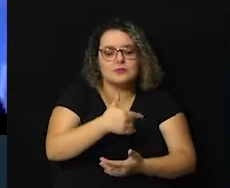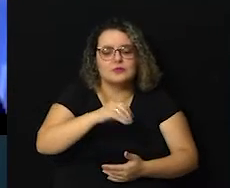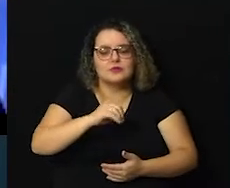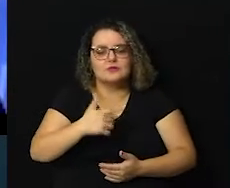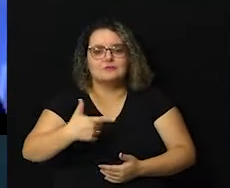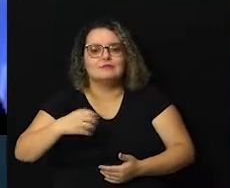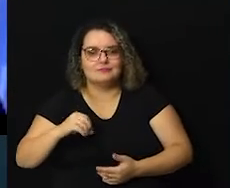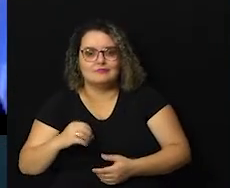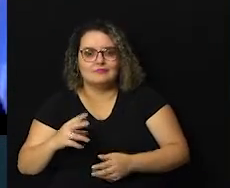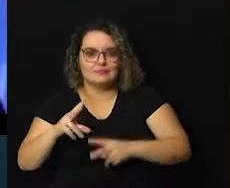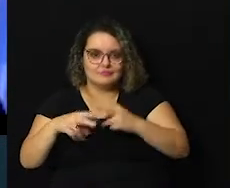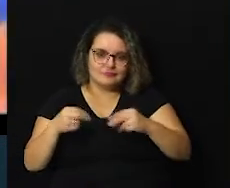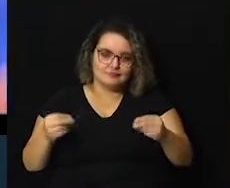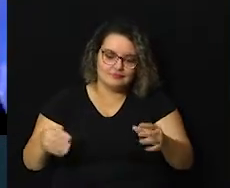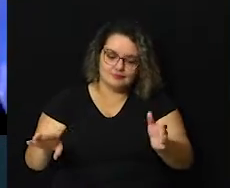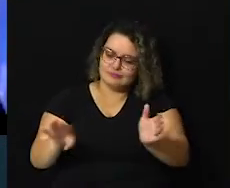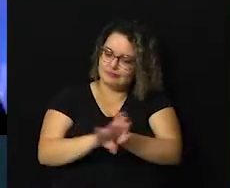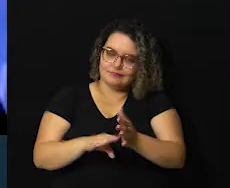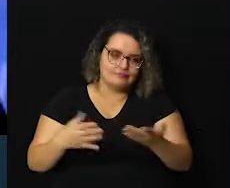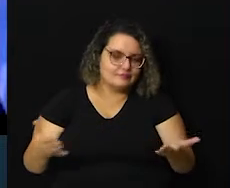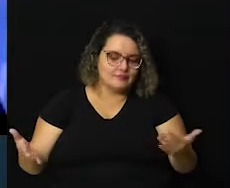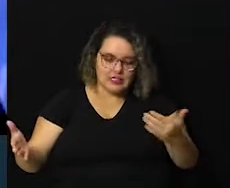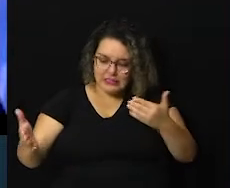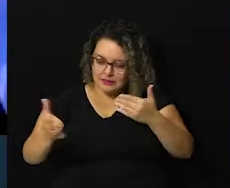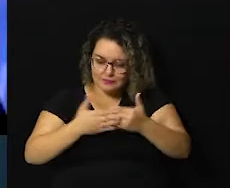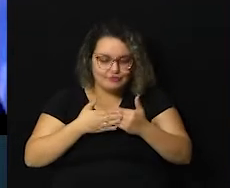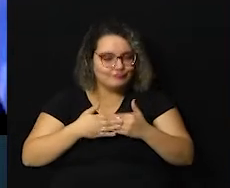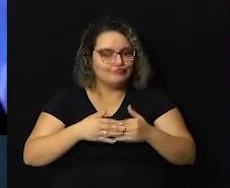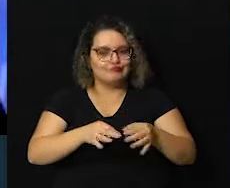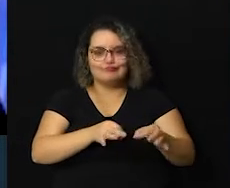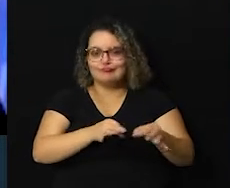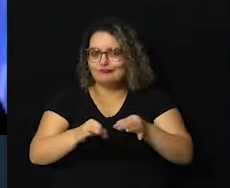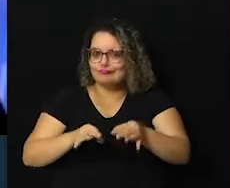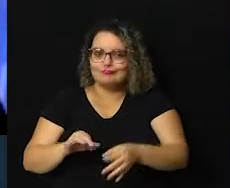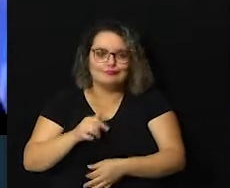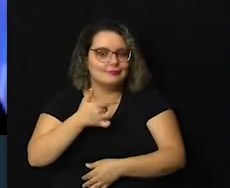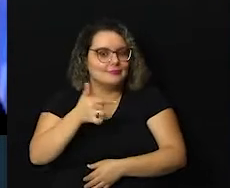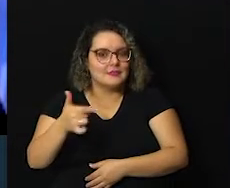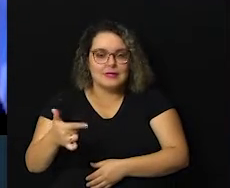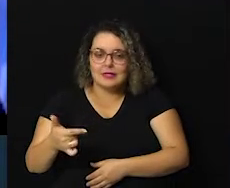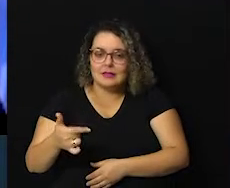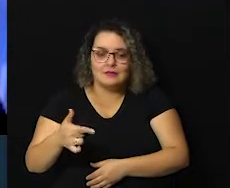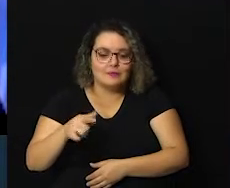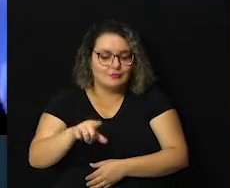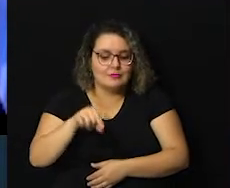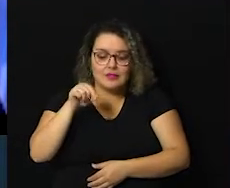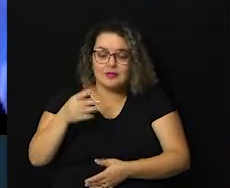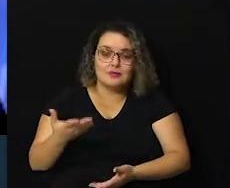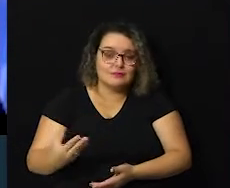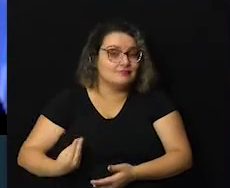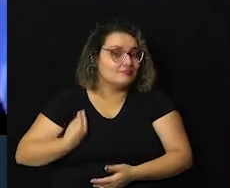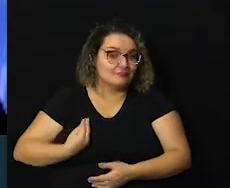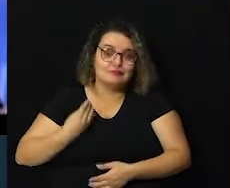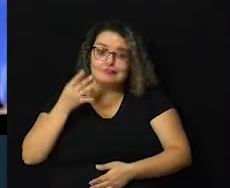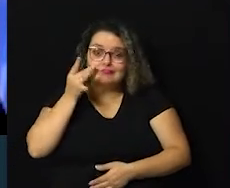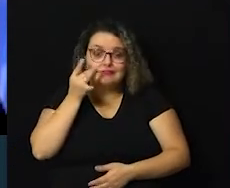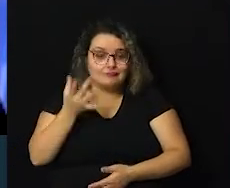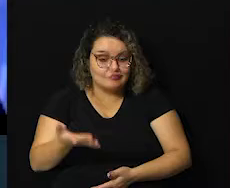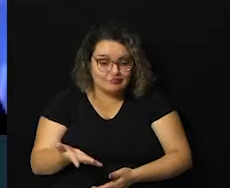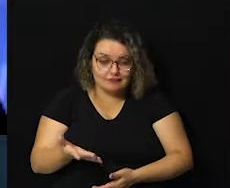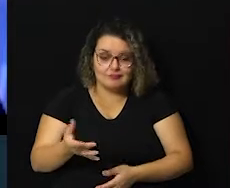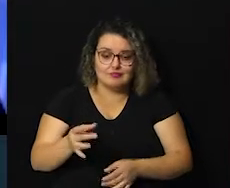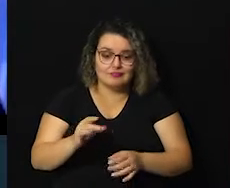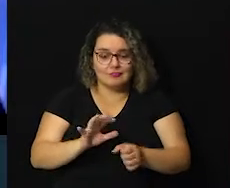comecinho de 2020 e aí a pandemia veio tivemos que fechar esse projeto não teve como não tem outra opção no projeto presidencial